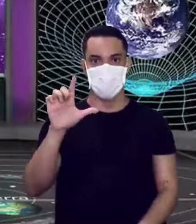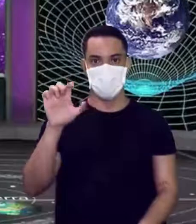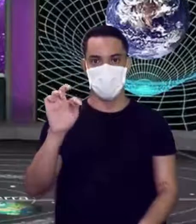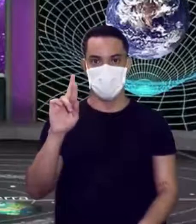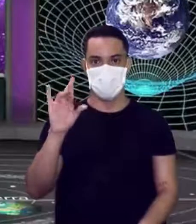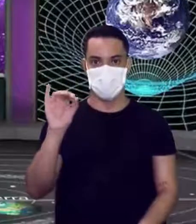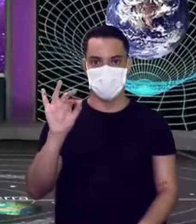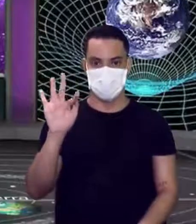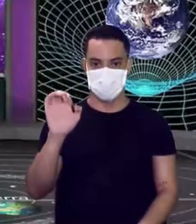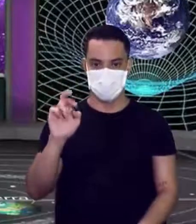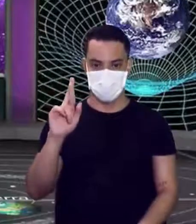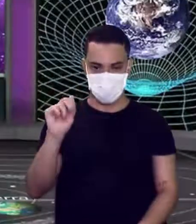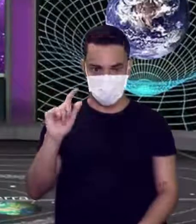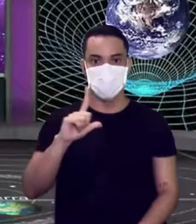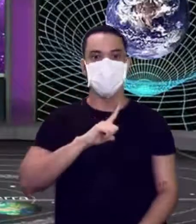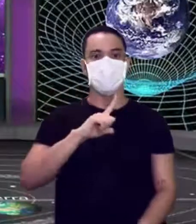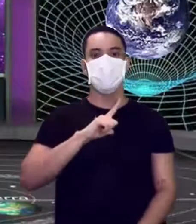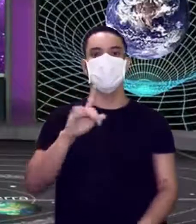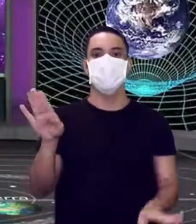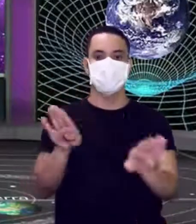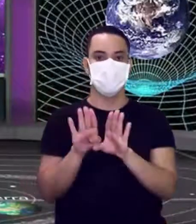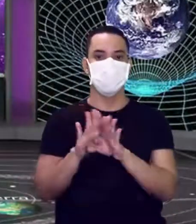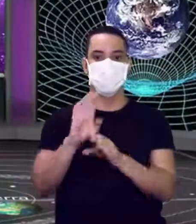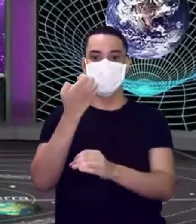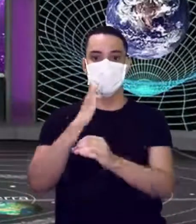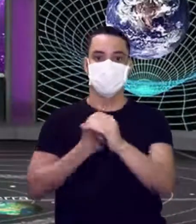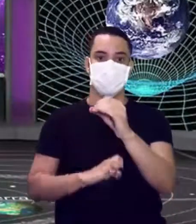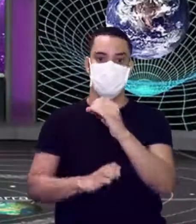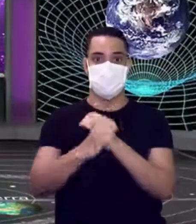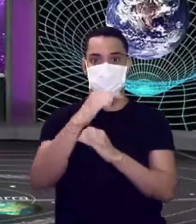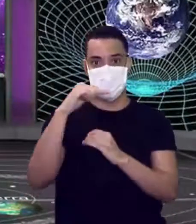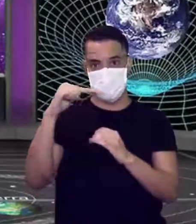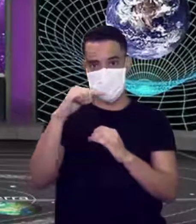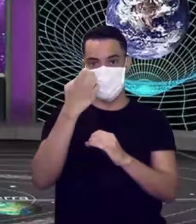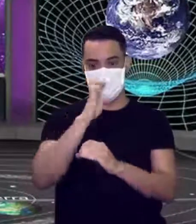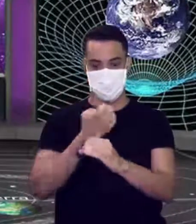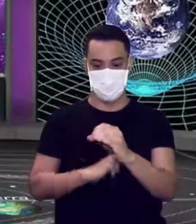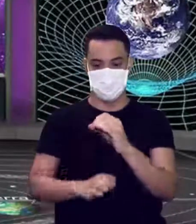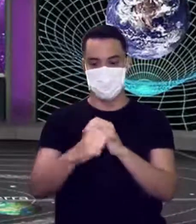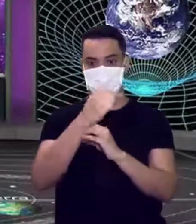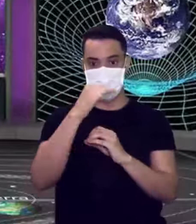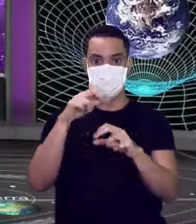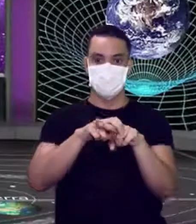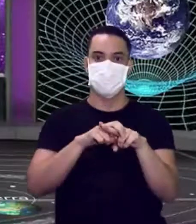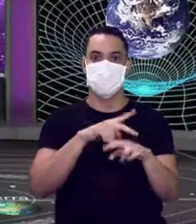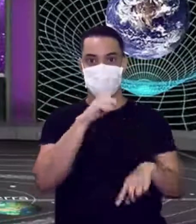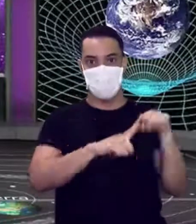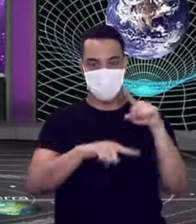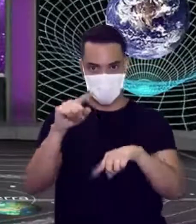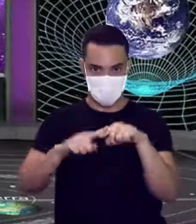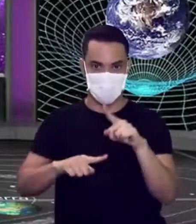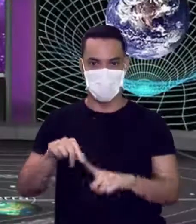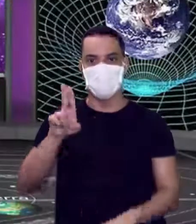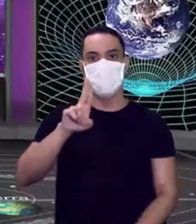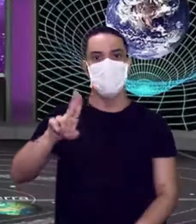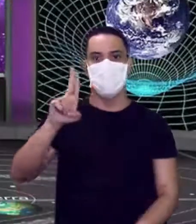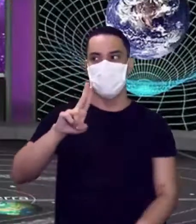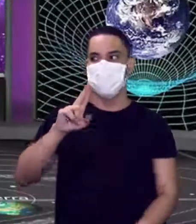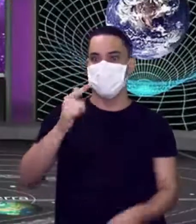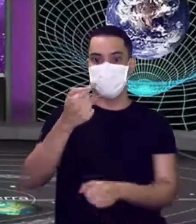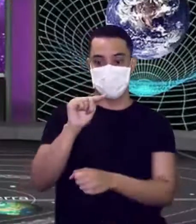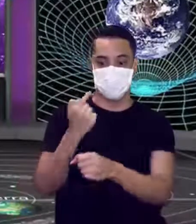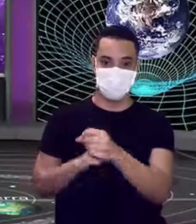nós temos os elétrons, ok? Então, se eu estou mexendo ali no meu material que tem os átomos, eu ia